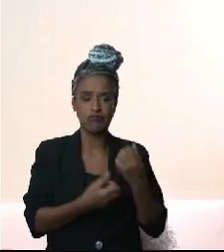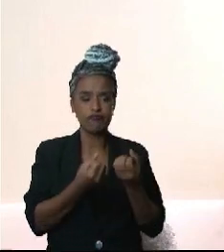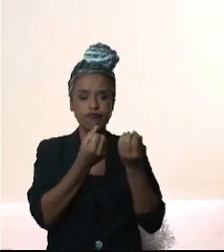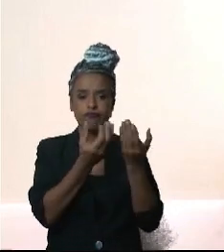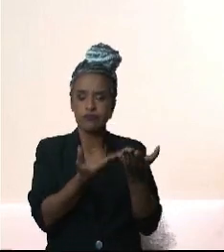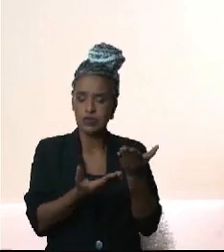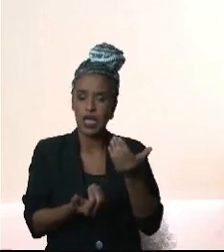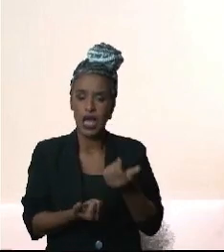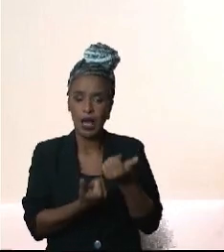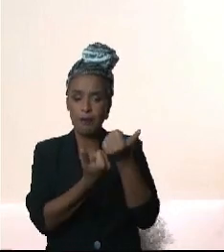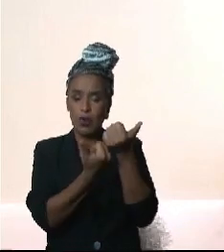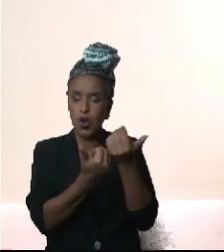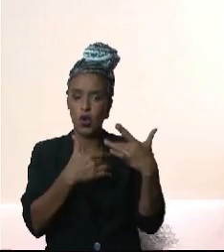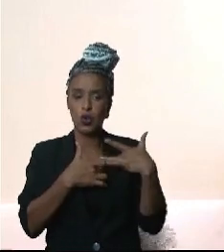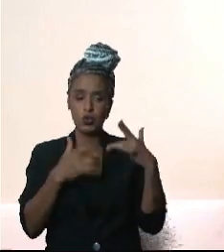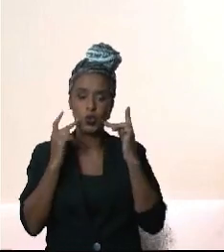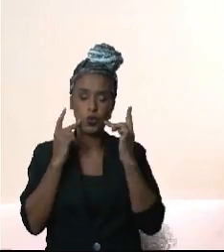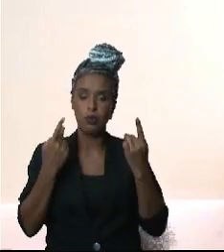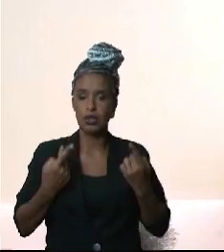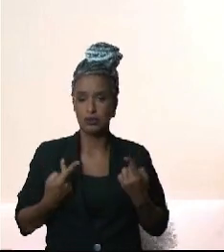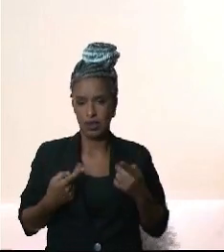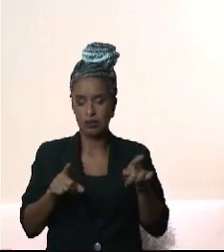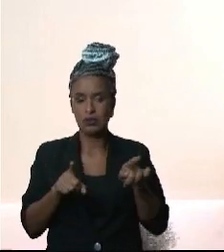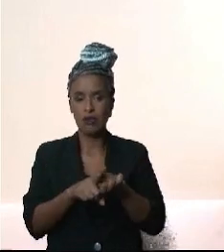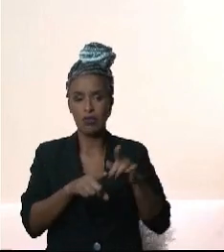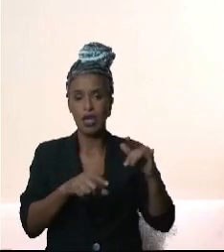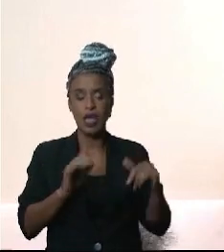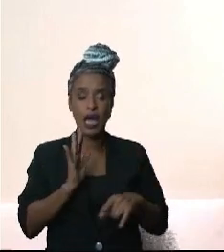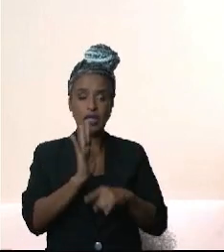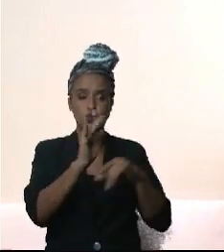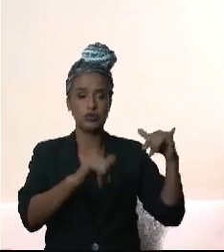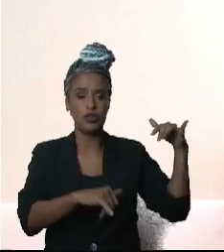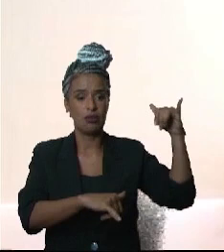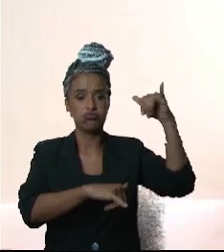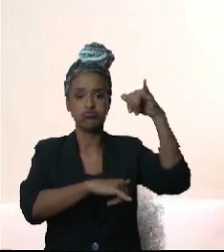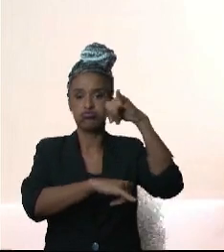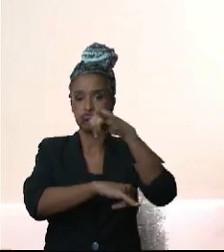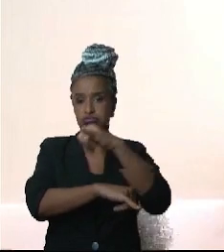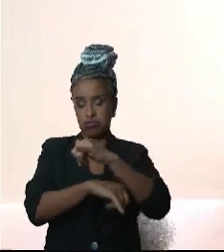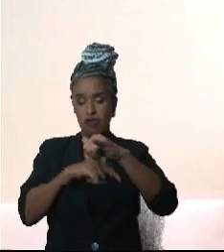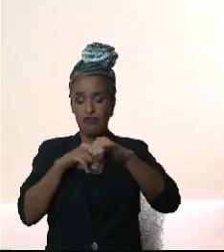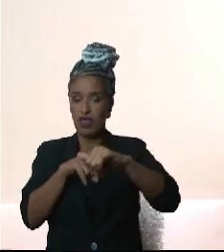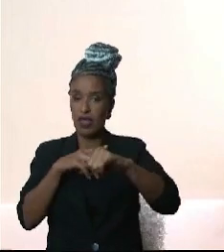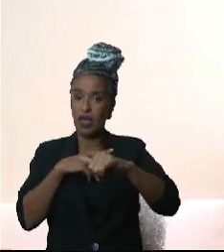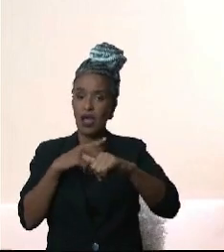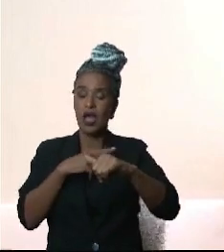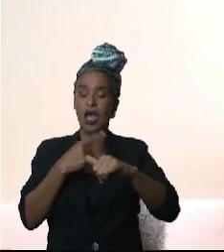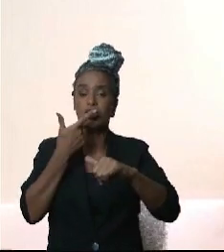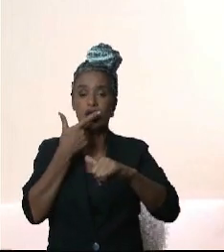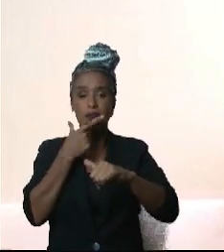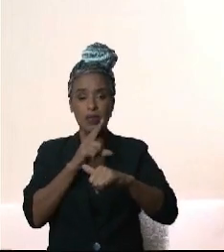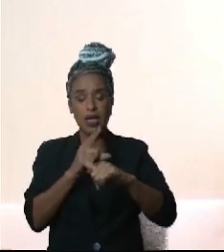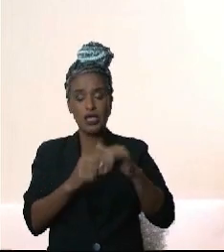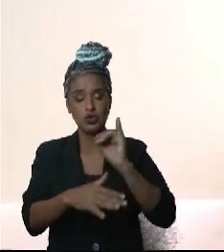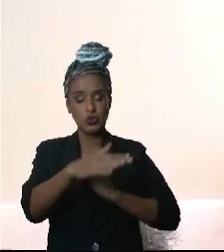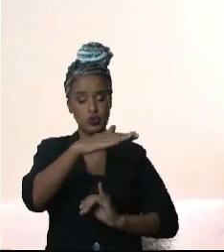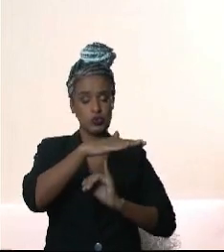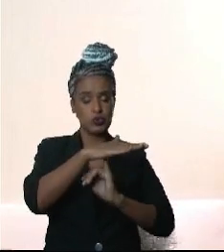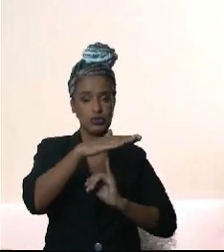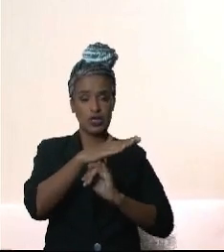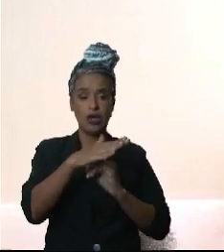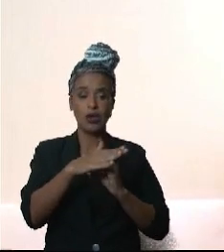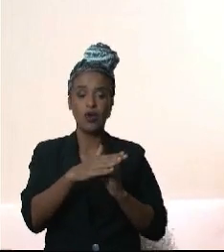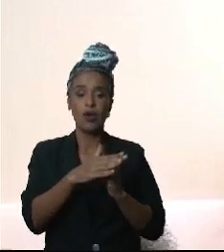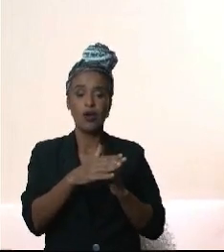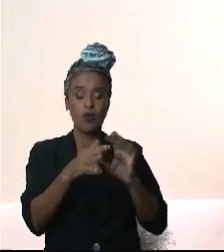a OCHA começou a levar assistência humanitária e nós também contribuímos com a ponte aérea. Um outro exemplo de cooperação onde instituições e organismos como a União Europeia